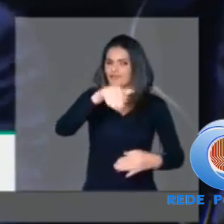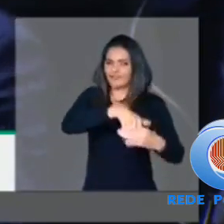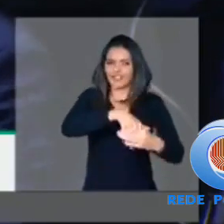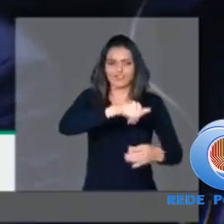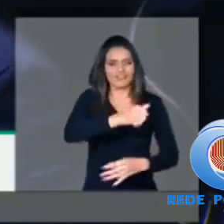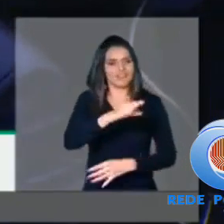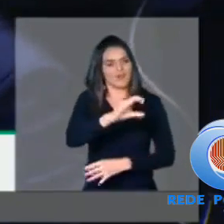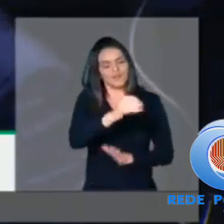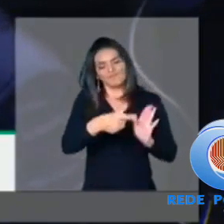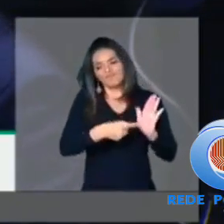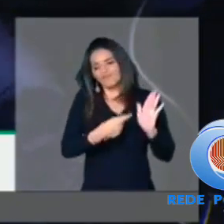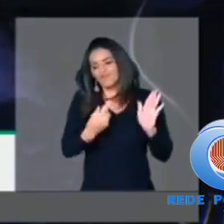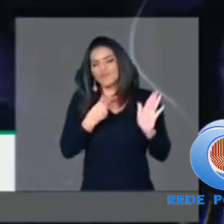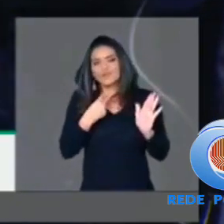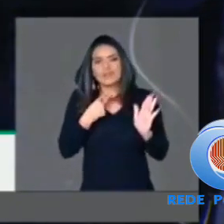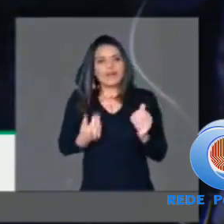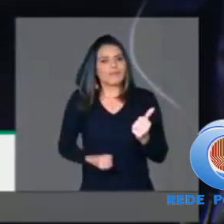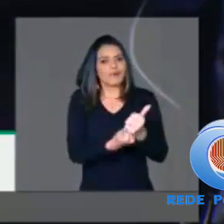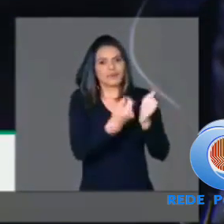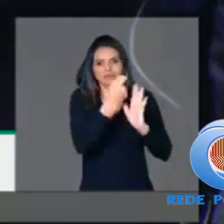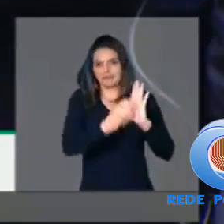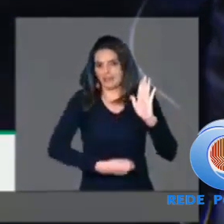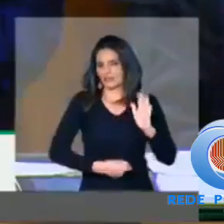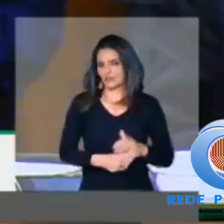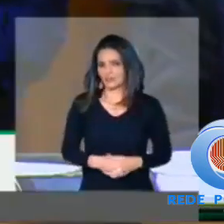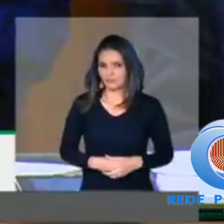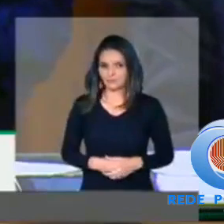é não ao encerramento de discussão.